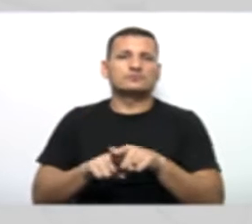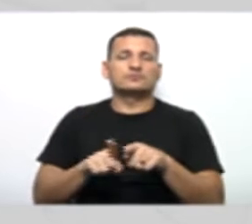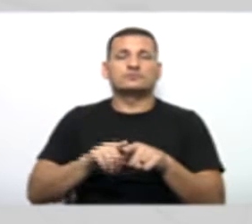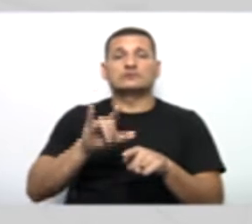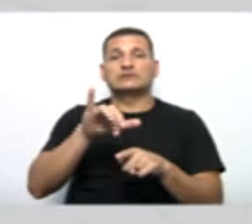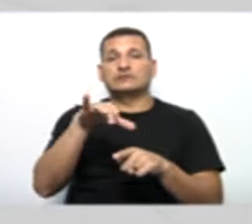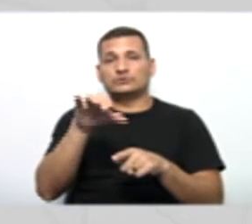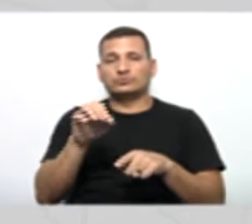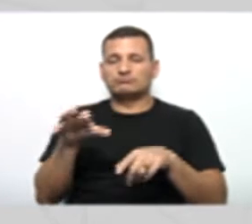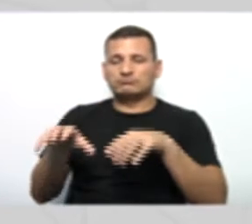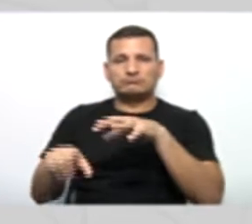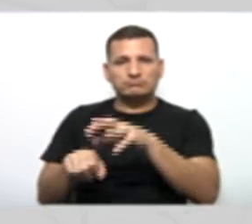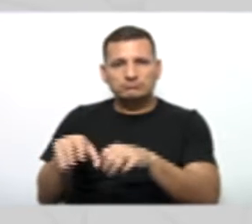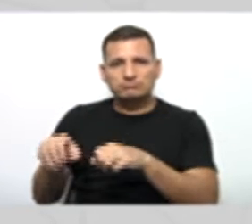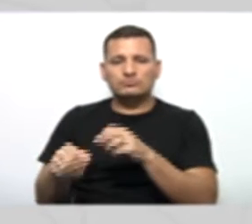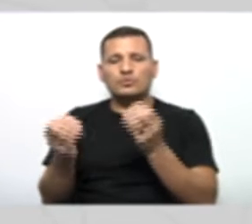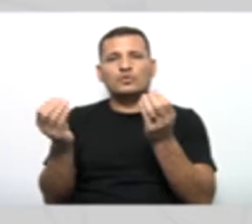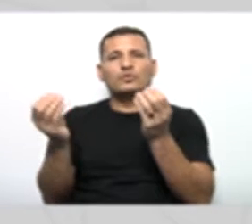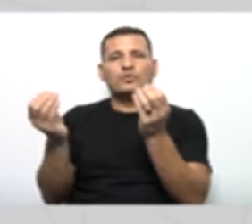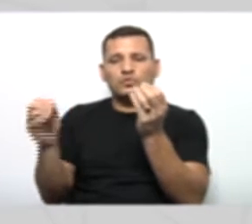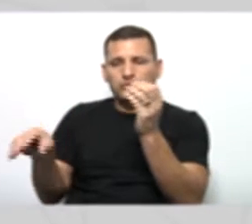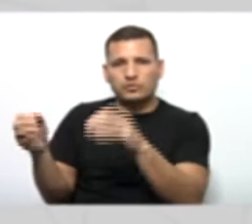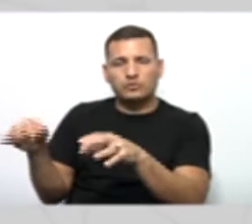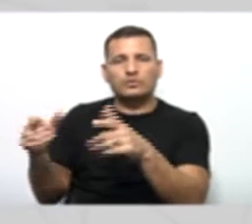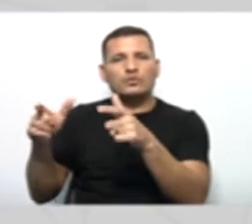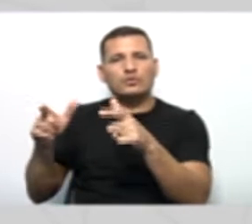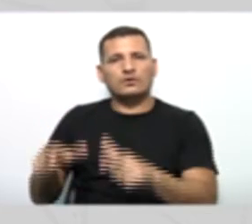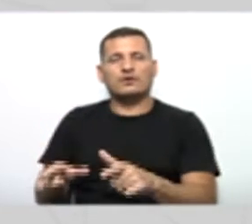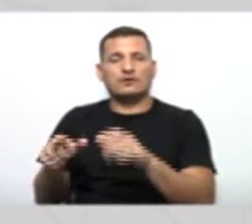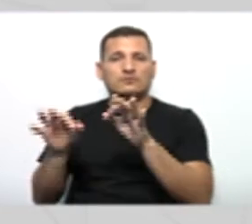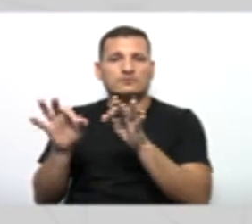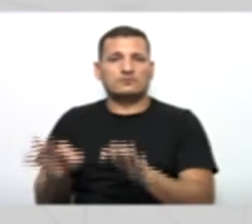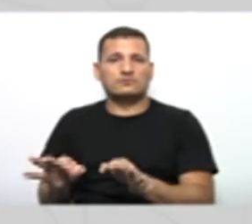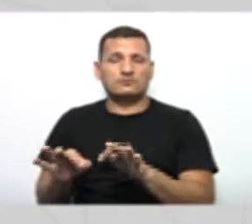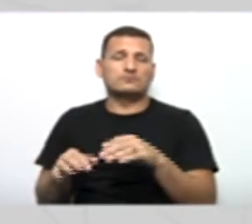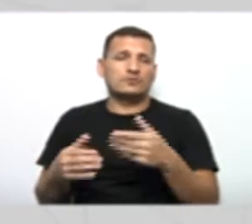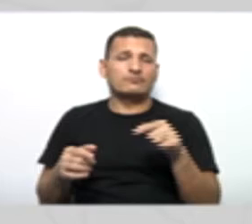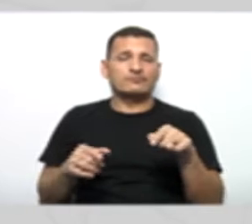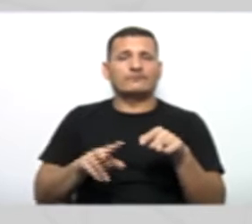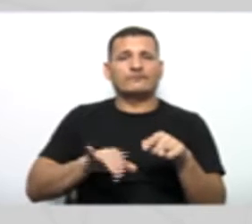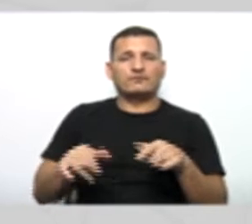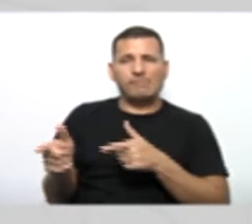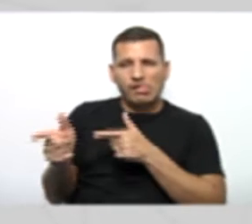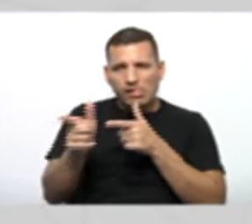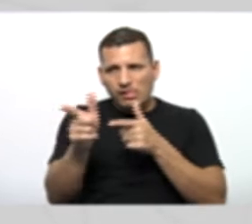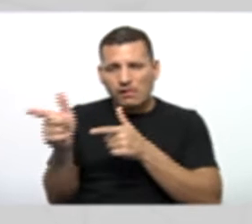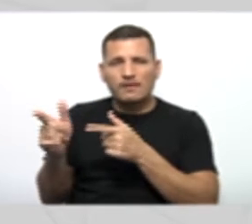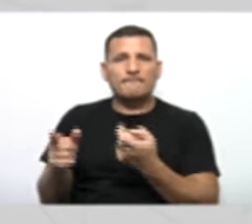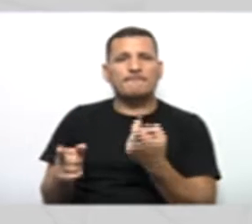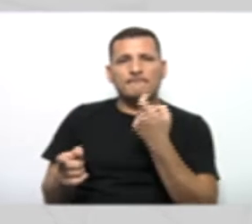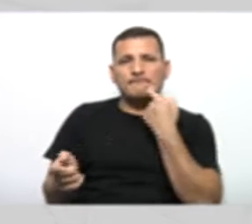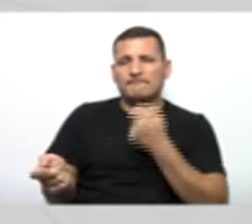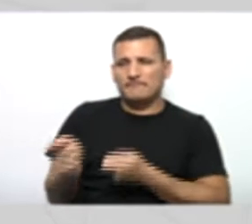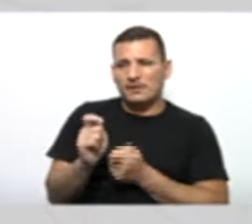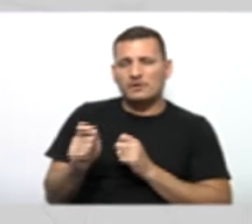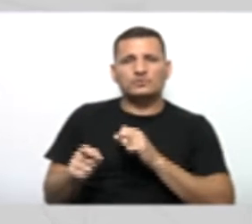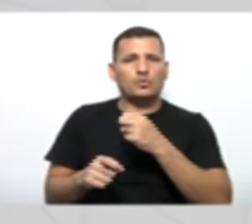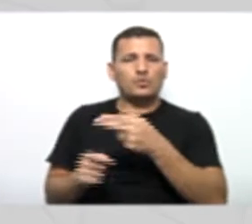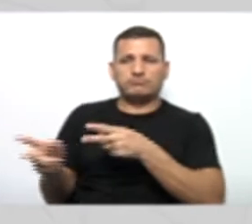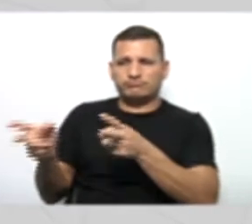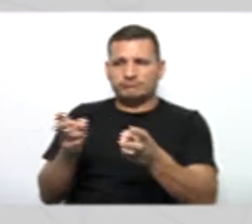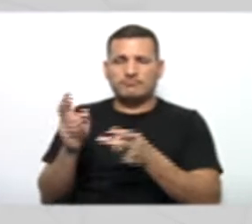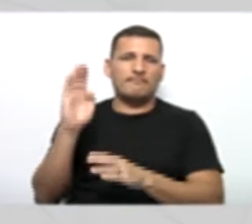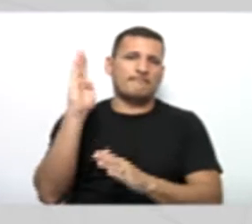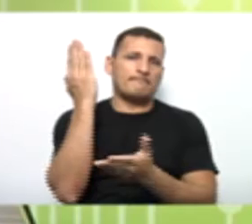um local adequado. E, além disso, é provável que elas vão recorrer à caça, à pesca ou à exploração de recursos